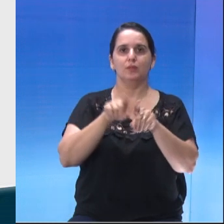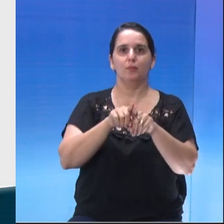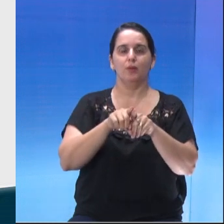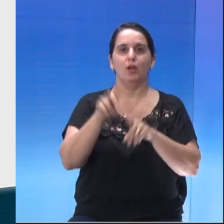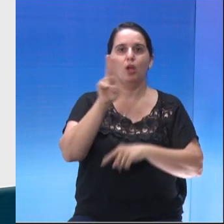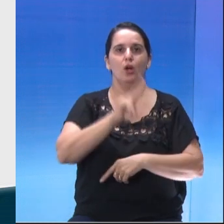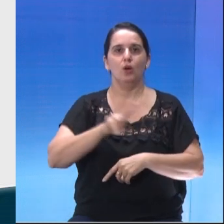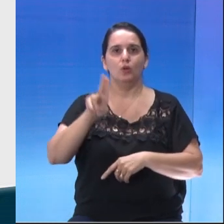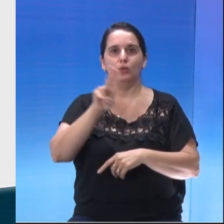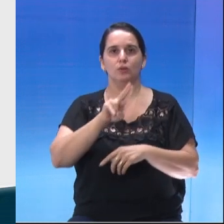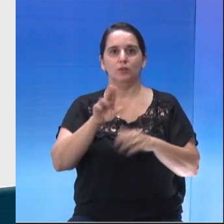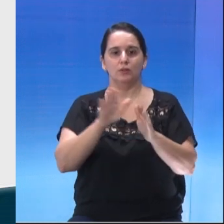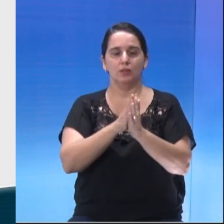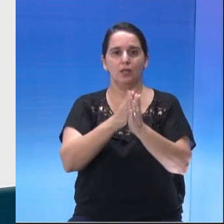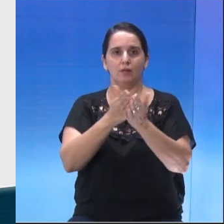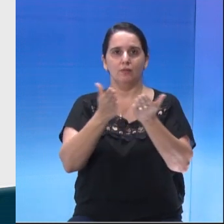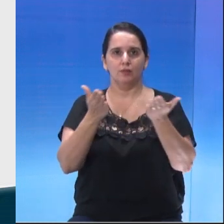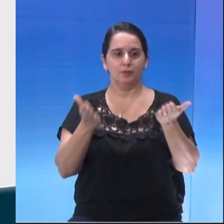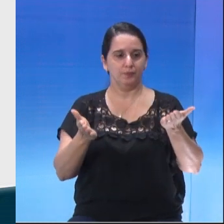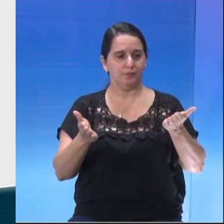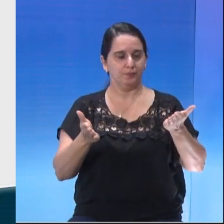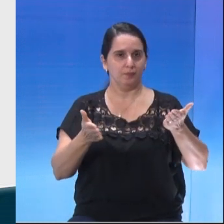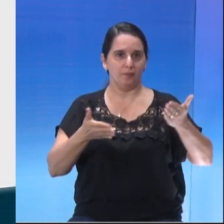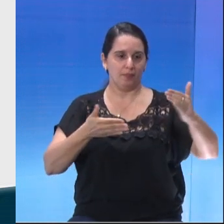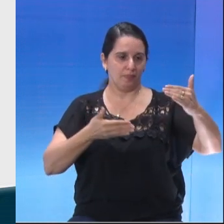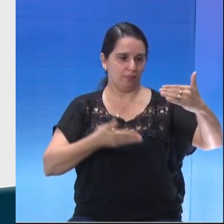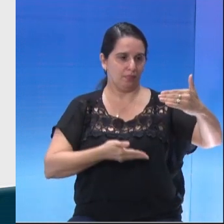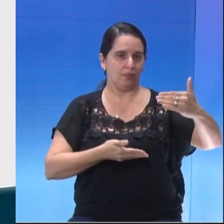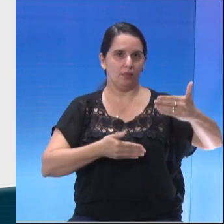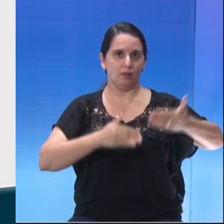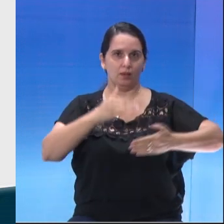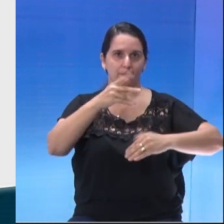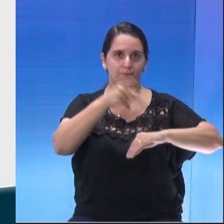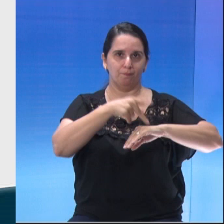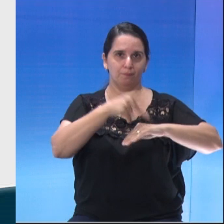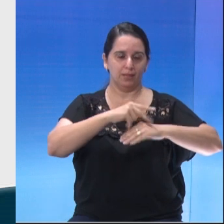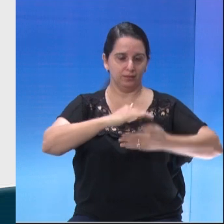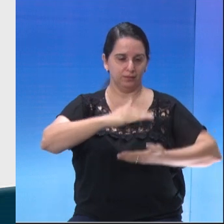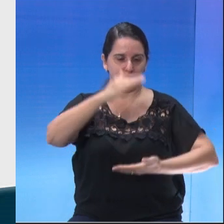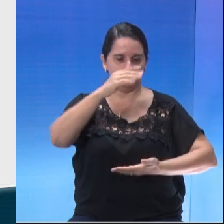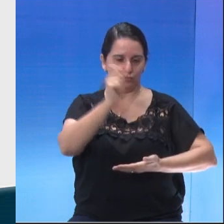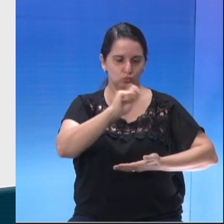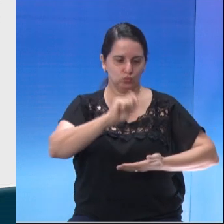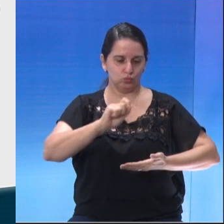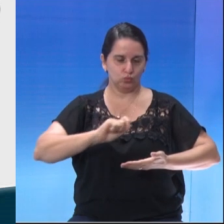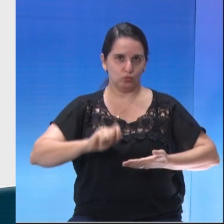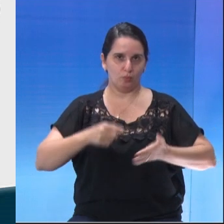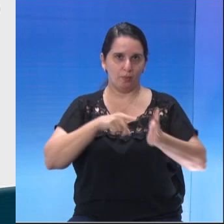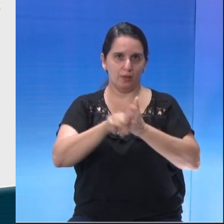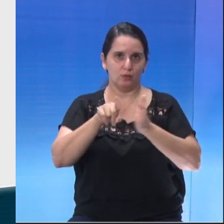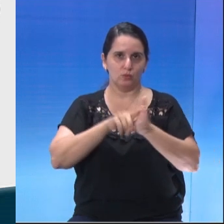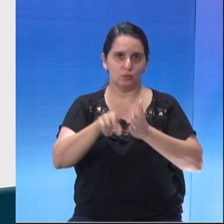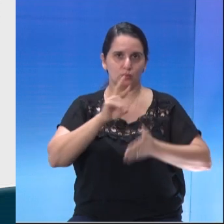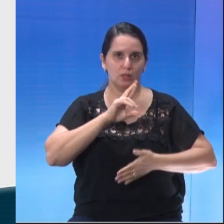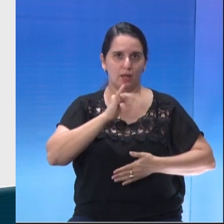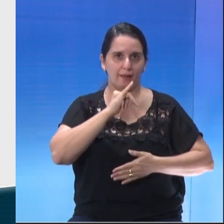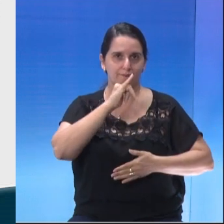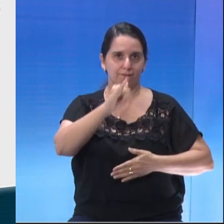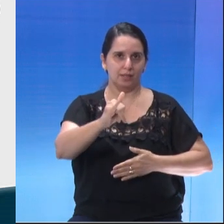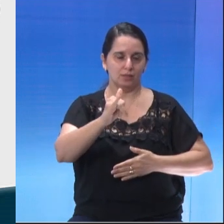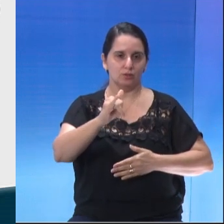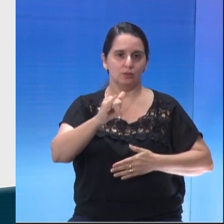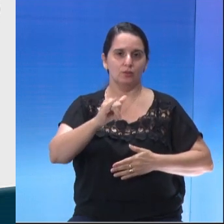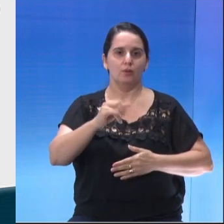de cera do tamanho e da forma de um tablet moderno, em que escreviam recados, perguntas ou